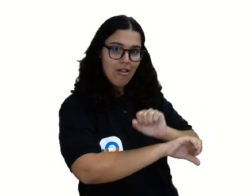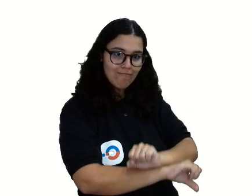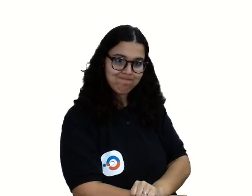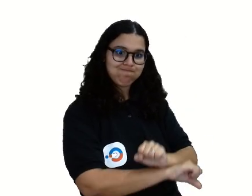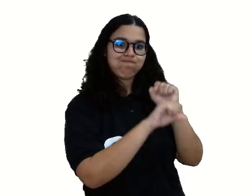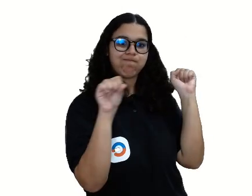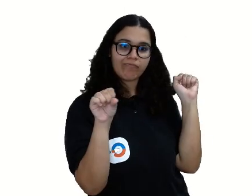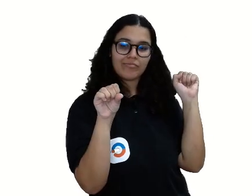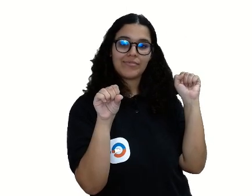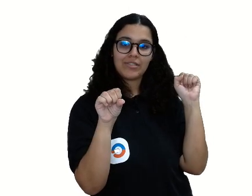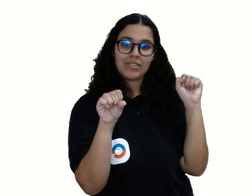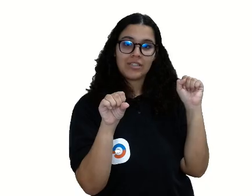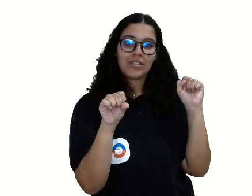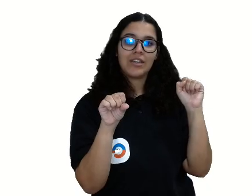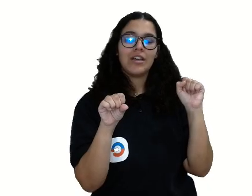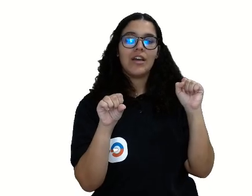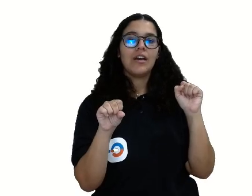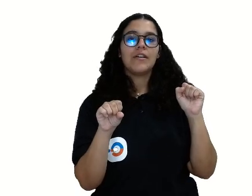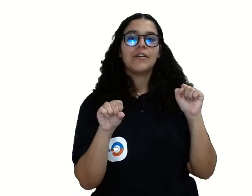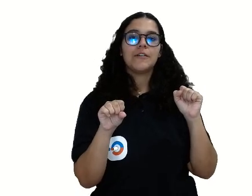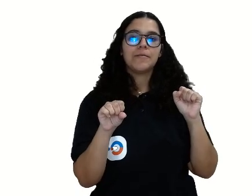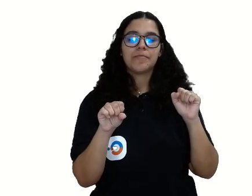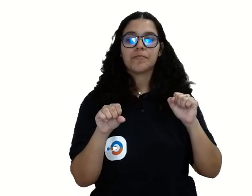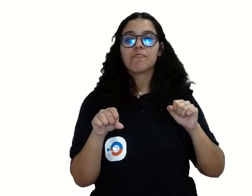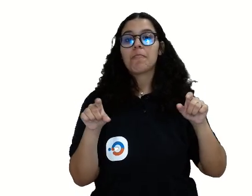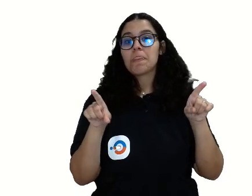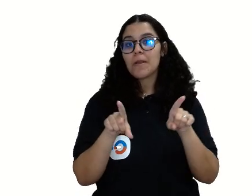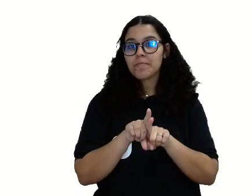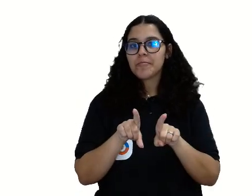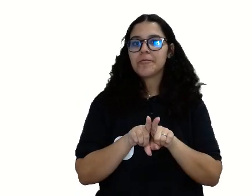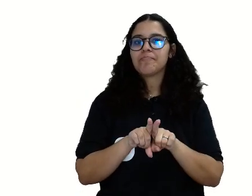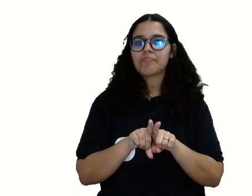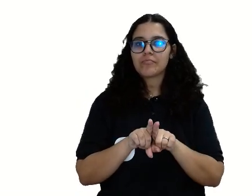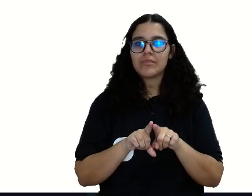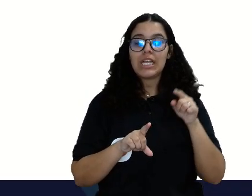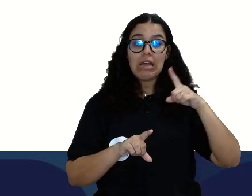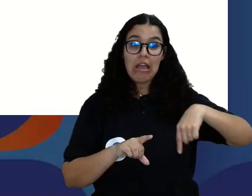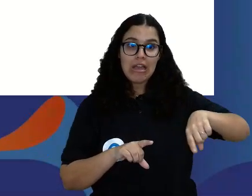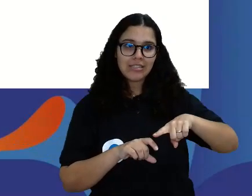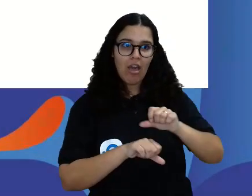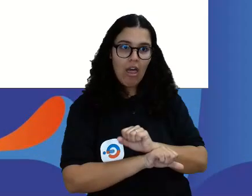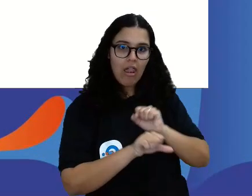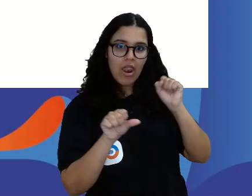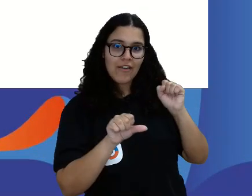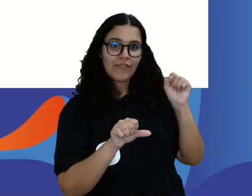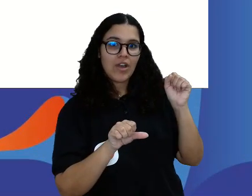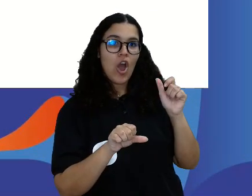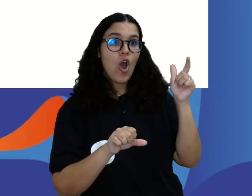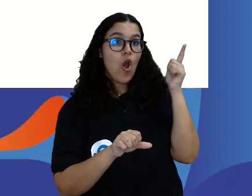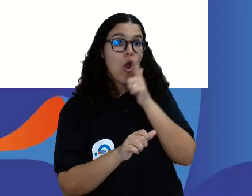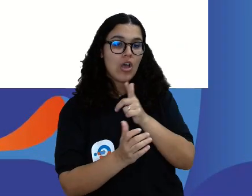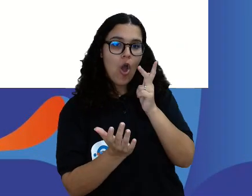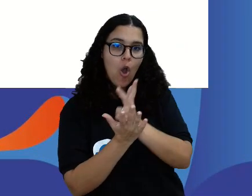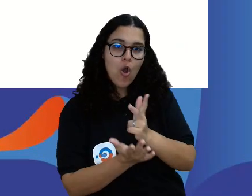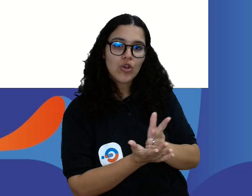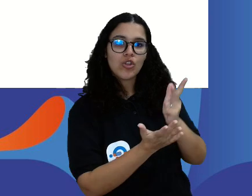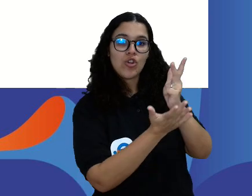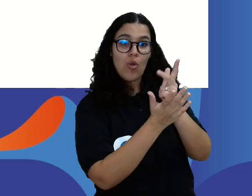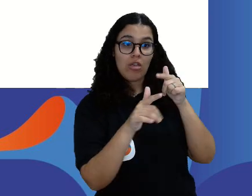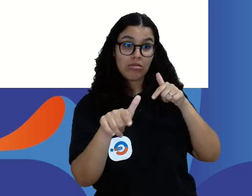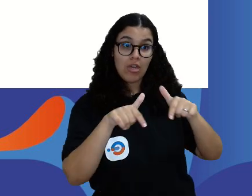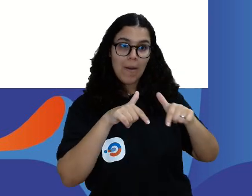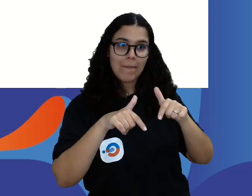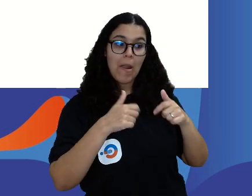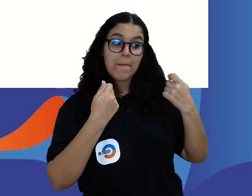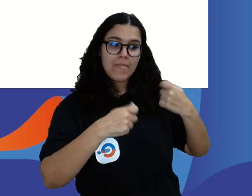se tornar homens livres e que para poderem continuar exercendo o trabalho deveriam agora